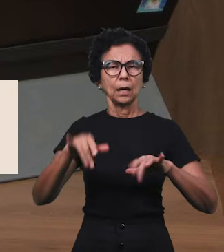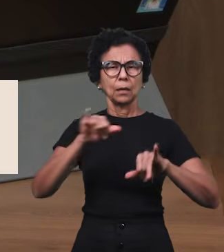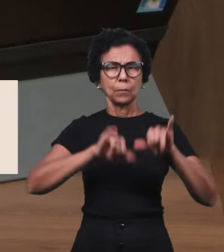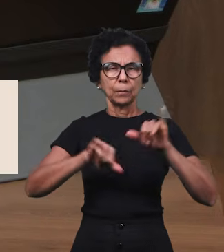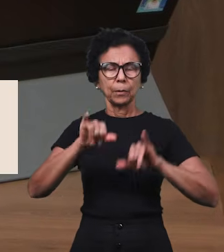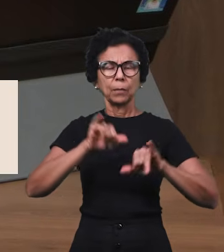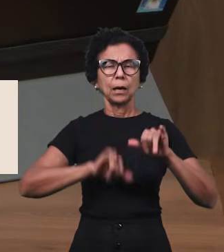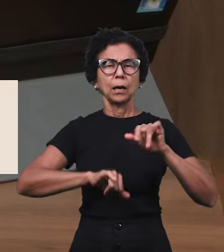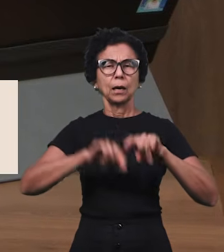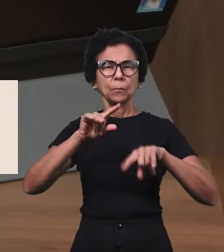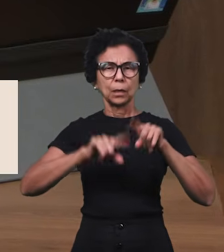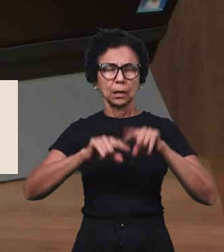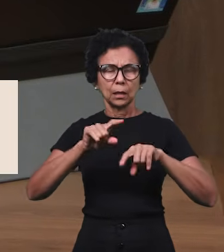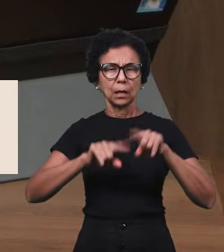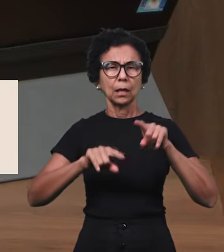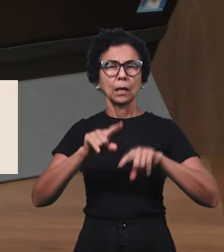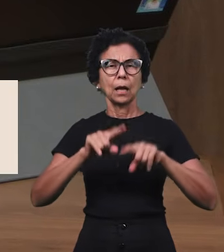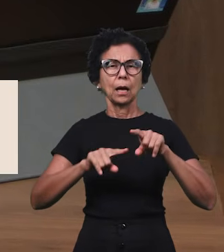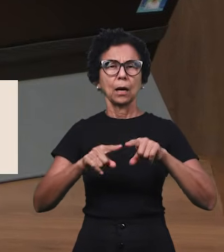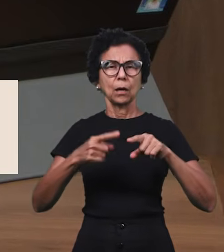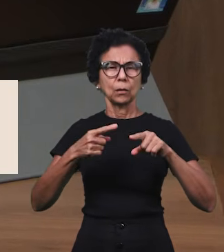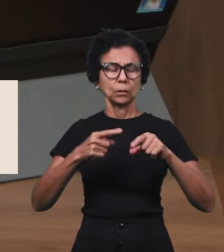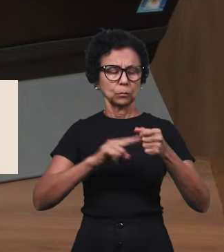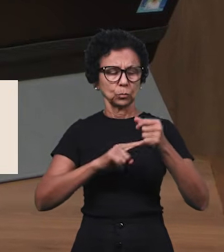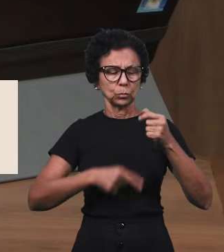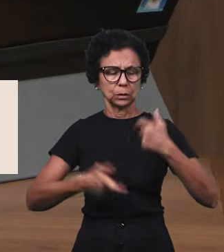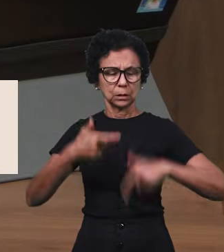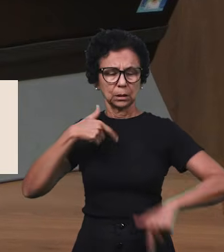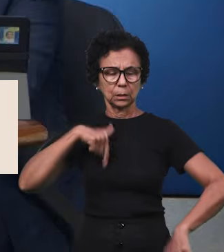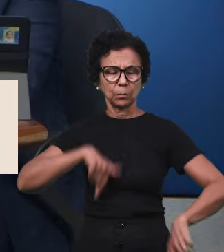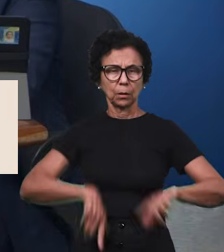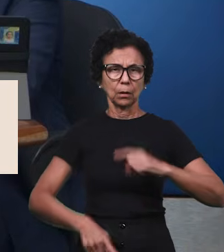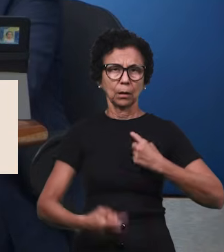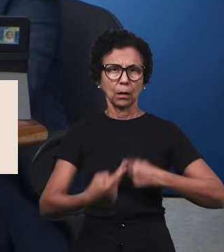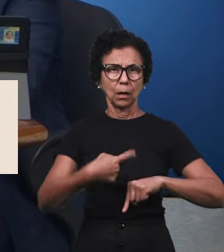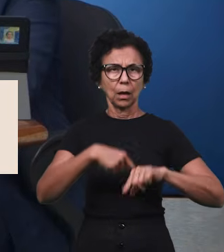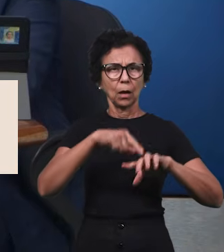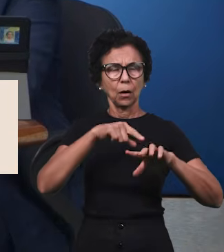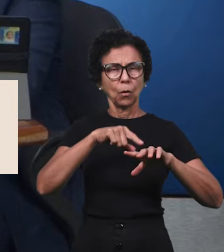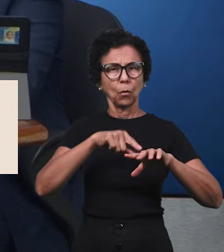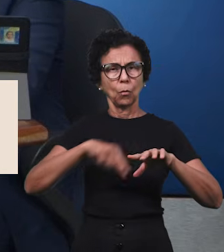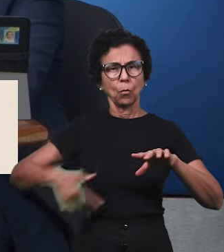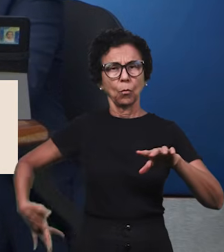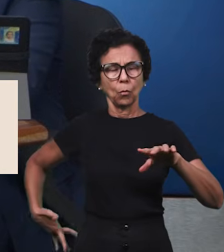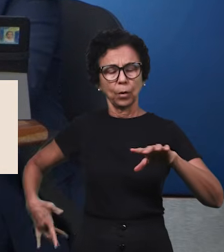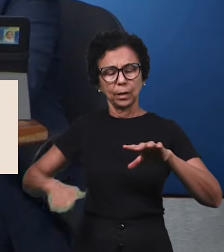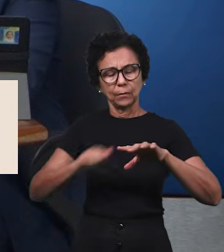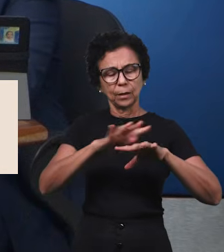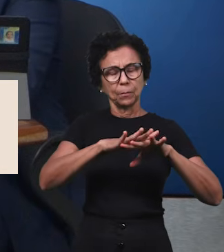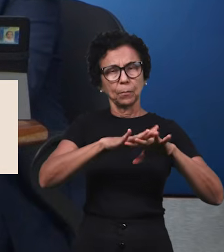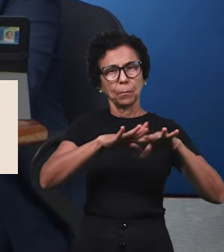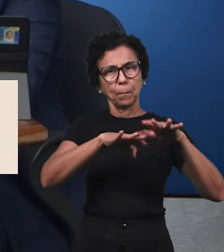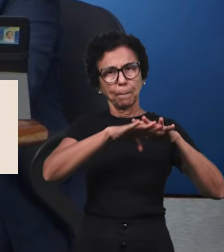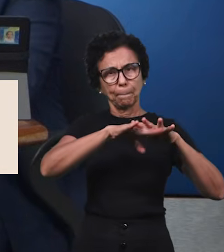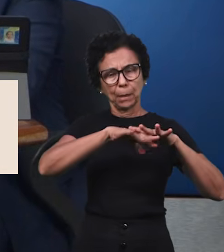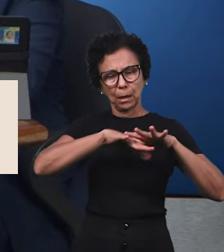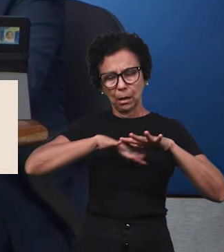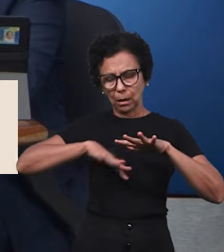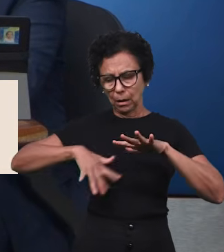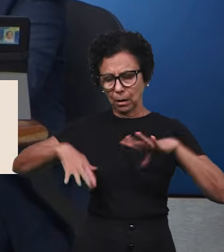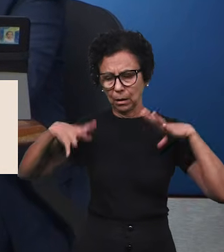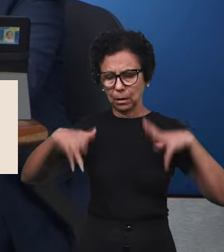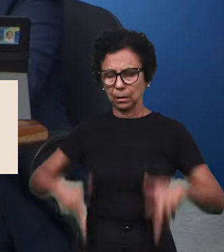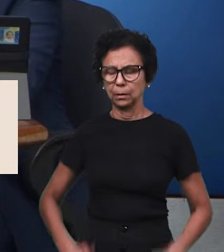teria aí as ativações da vitamina D, né? A saúde mineral e óssea, produção de sangue,